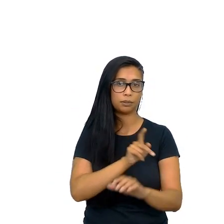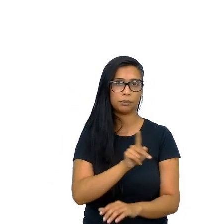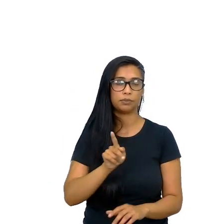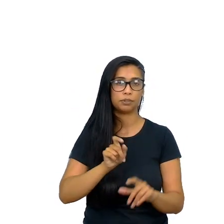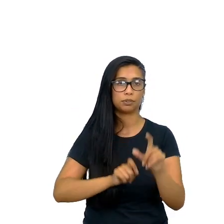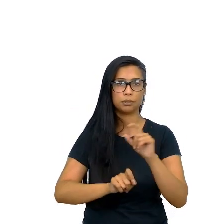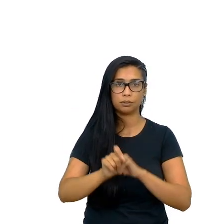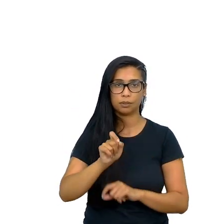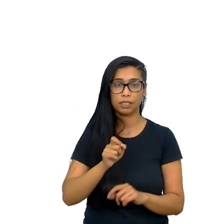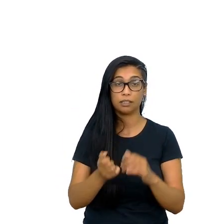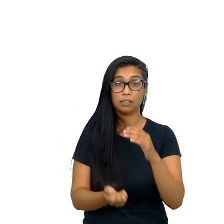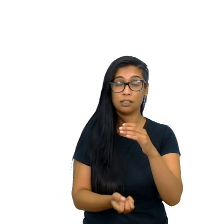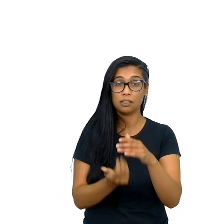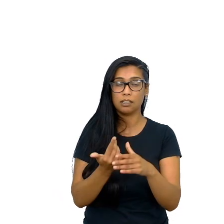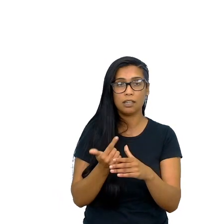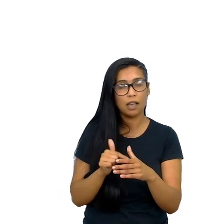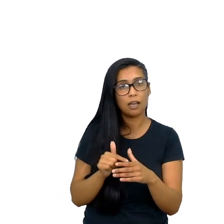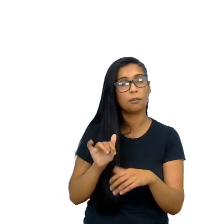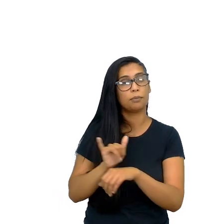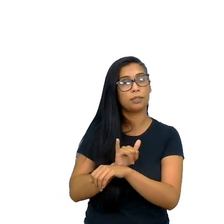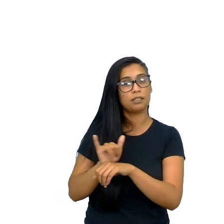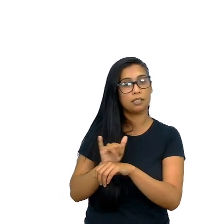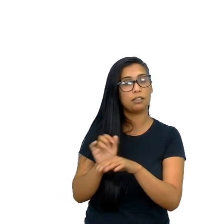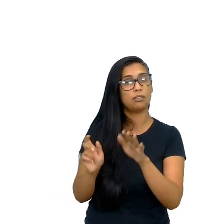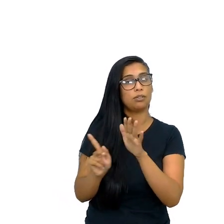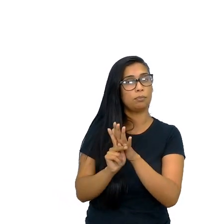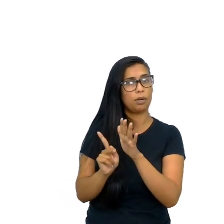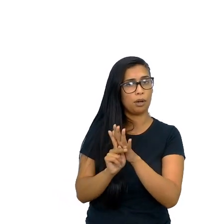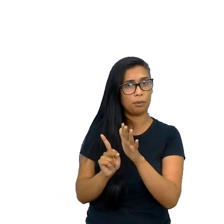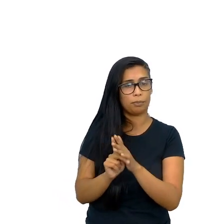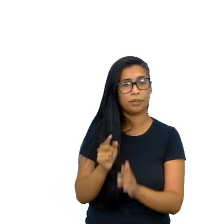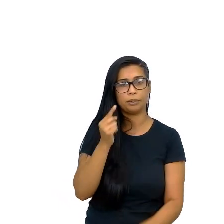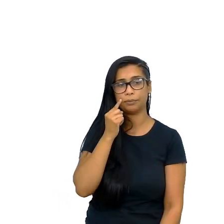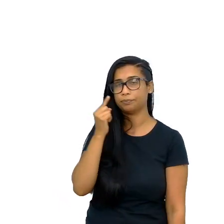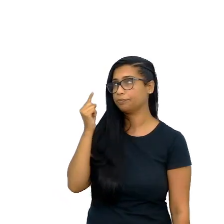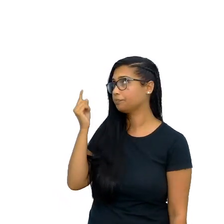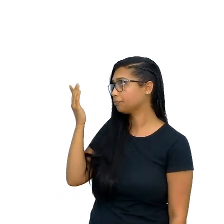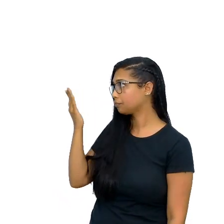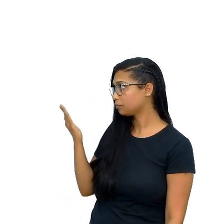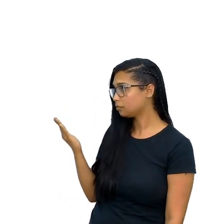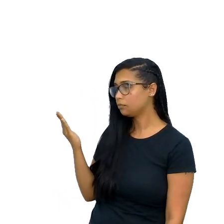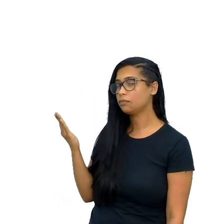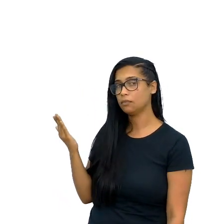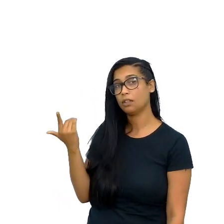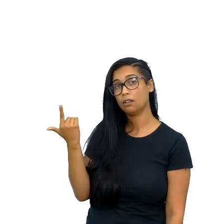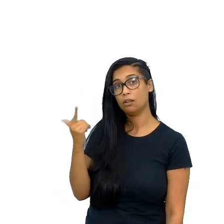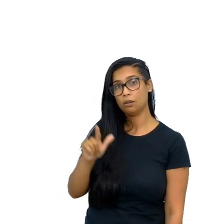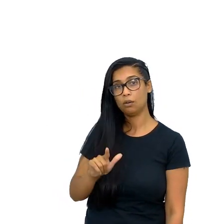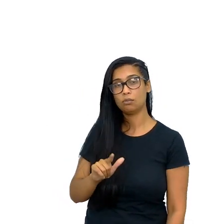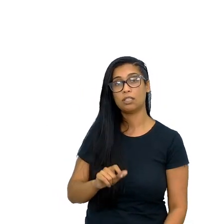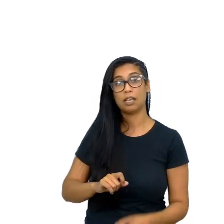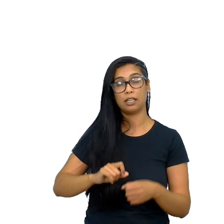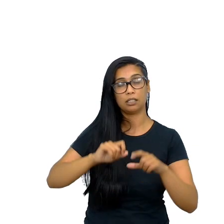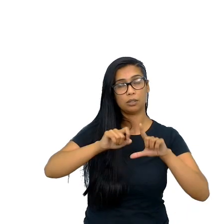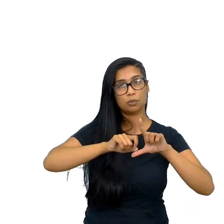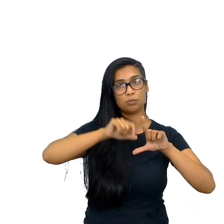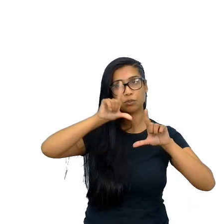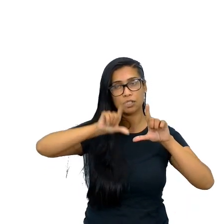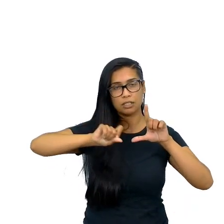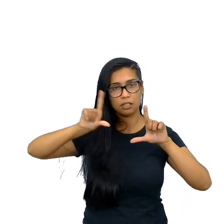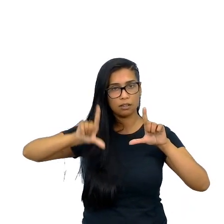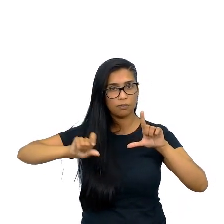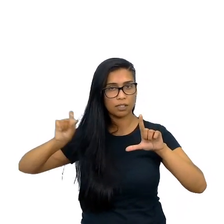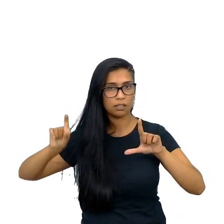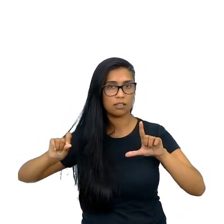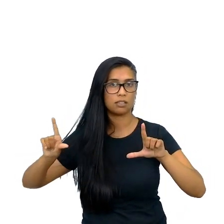mediante a um texto, né, verificar, você aqui ao lado esquerdo, você coloca os níveis que você quer que ele alcance. Se para